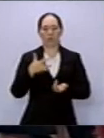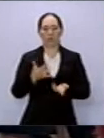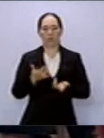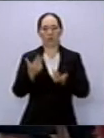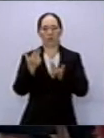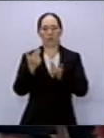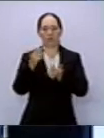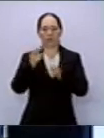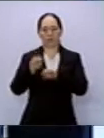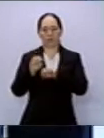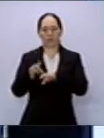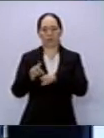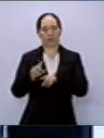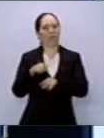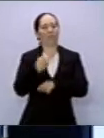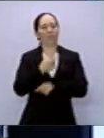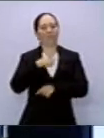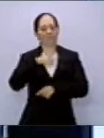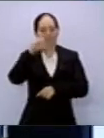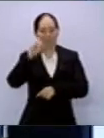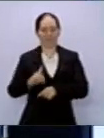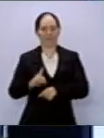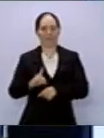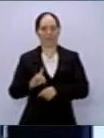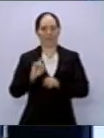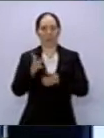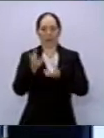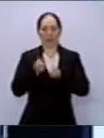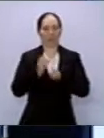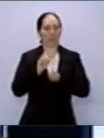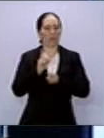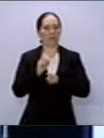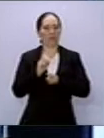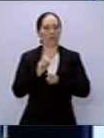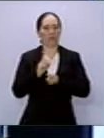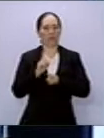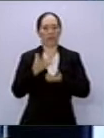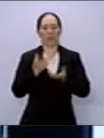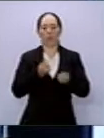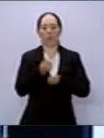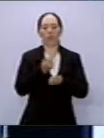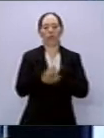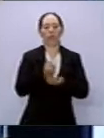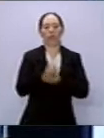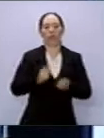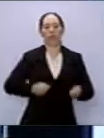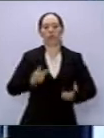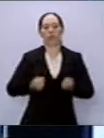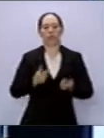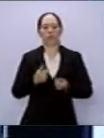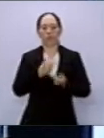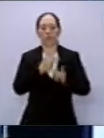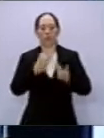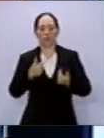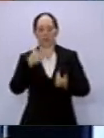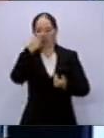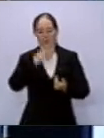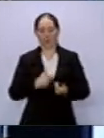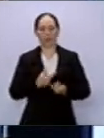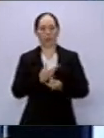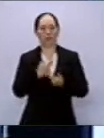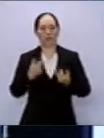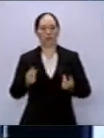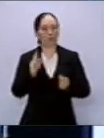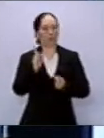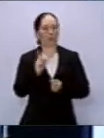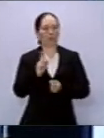consumidores nós temos direito de ter saúde educação não somos consumidores por simplesmente de um produto E que somos